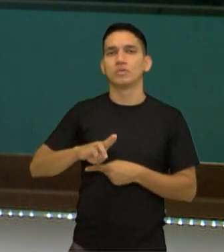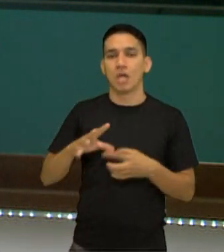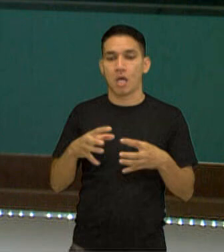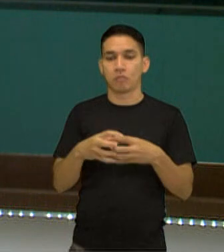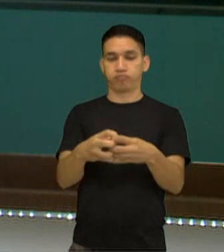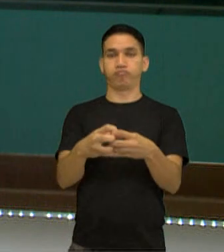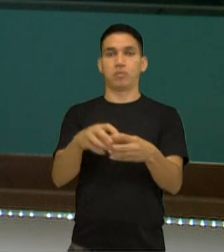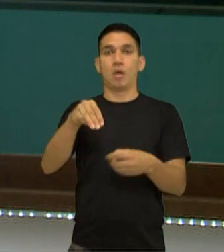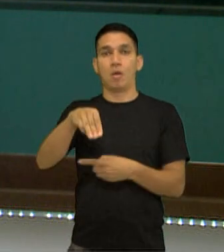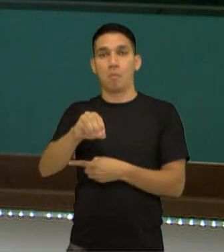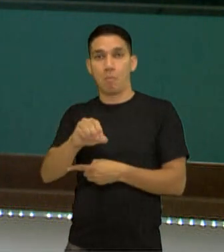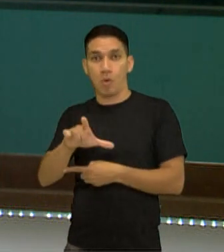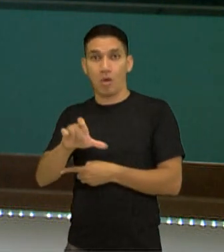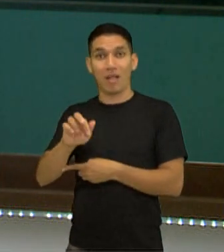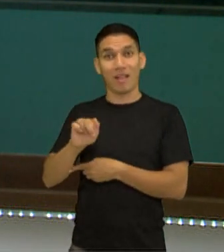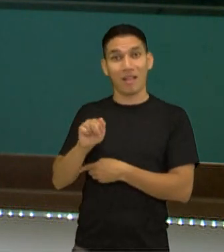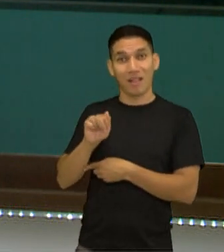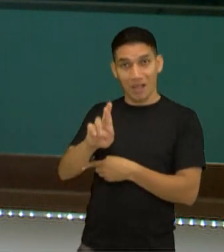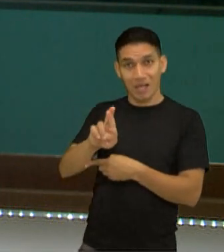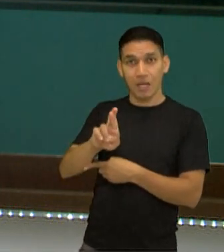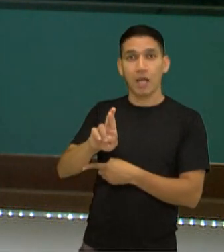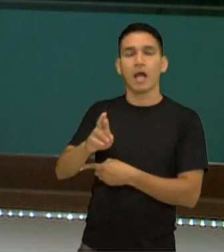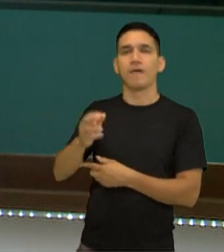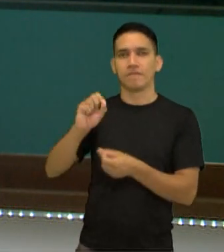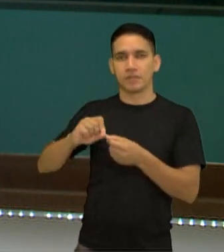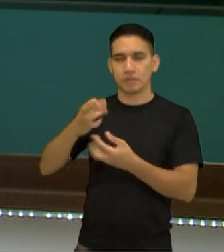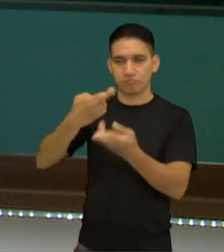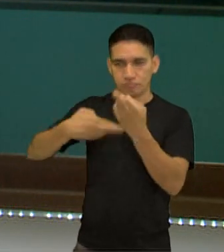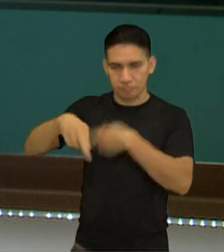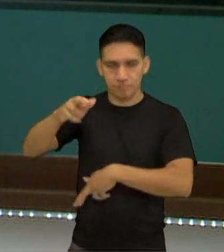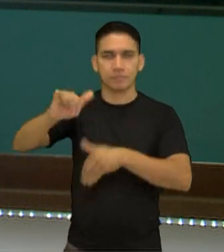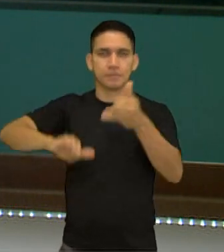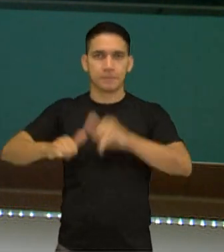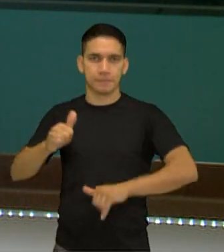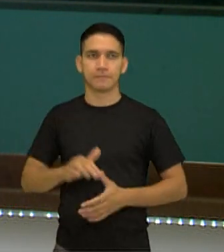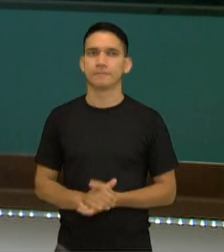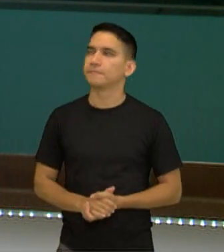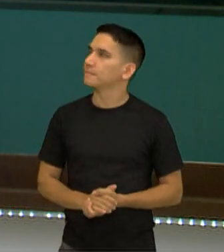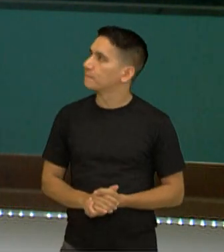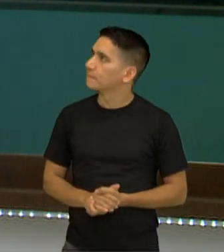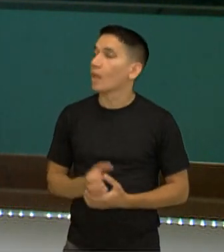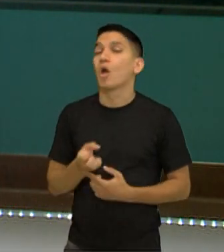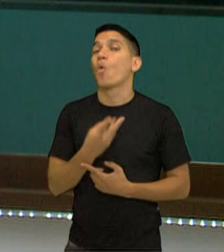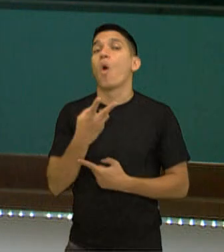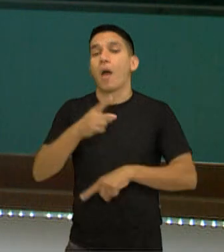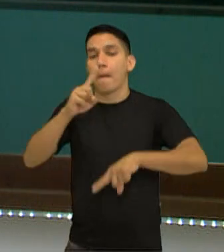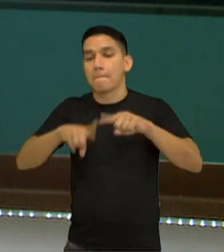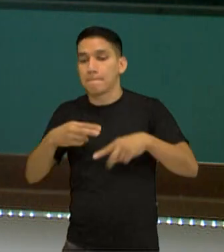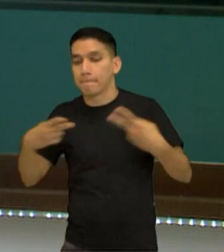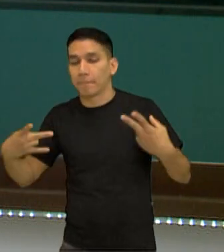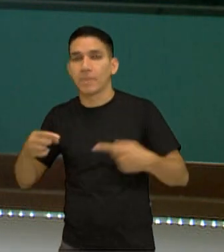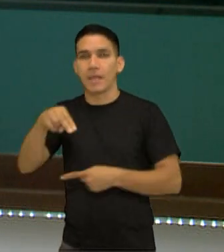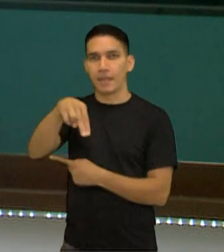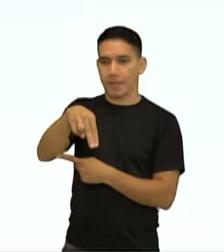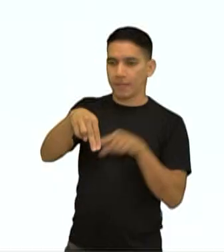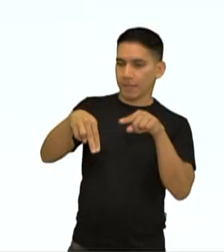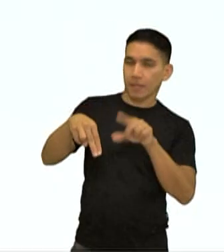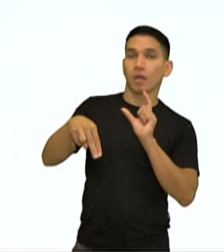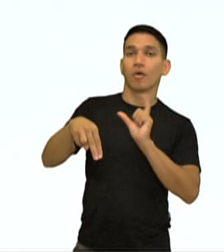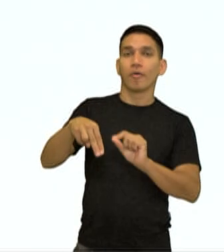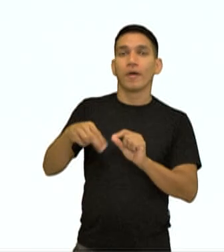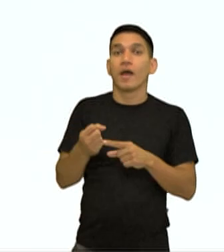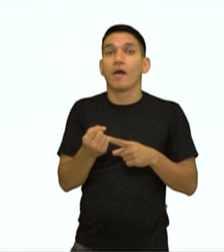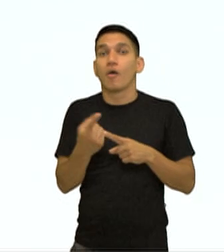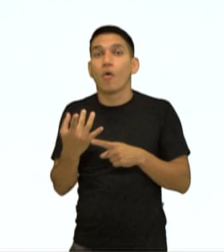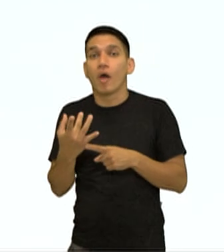molar para fazer as nossas reações. A quantidade de matéria, N, é a quantidade